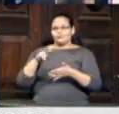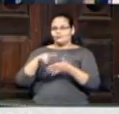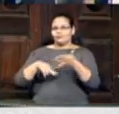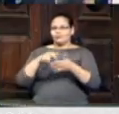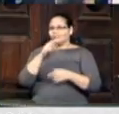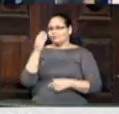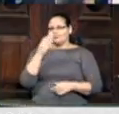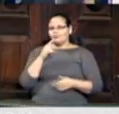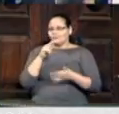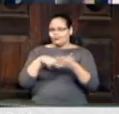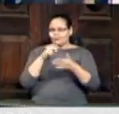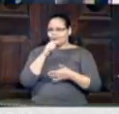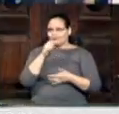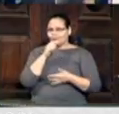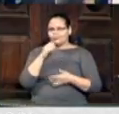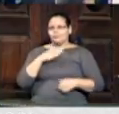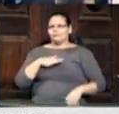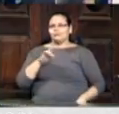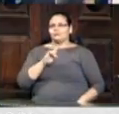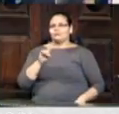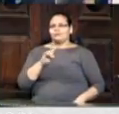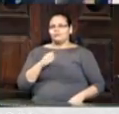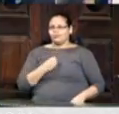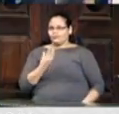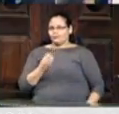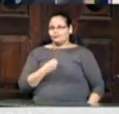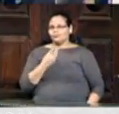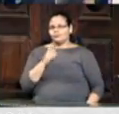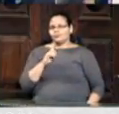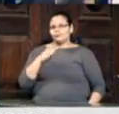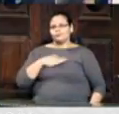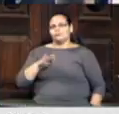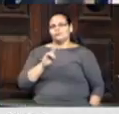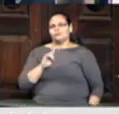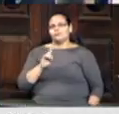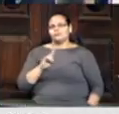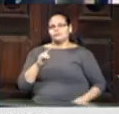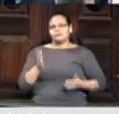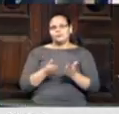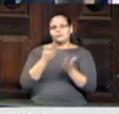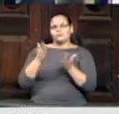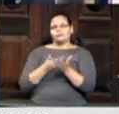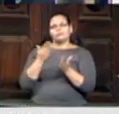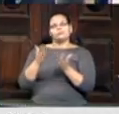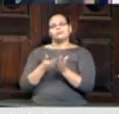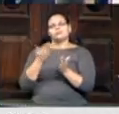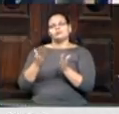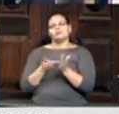que o povo não gosta de poesia e que o povo não gosta de livros,